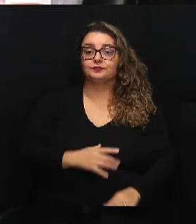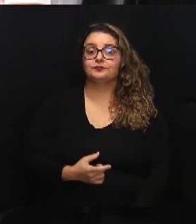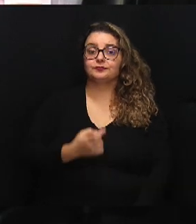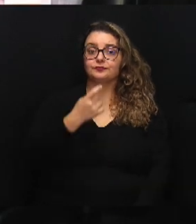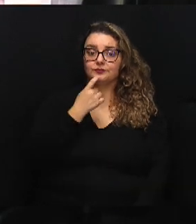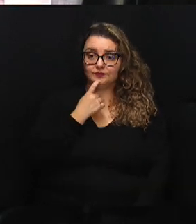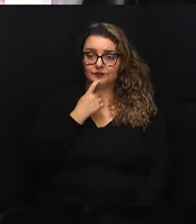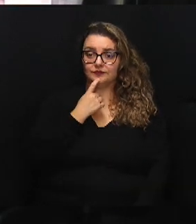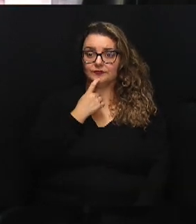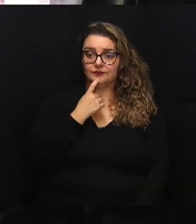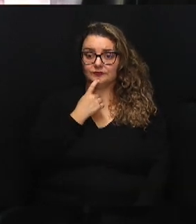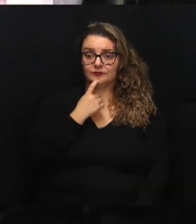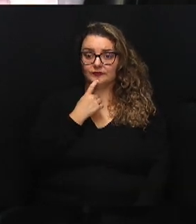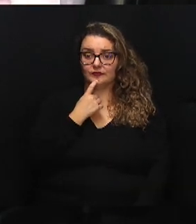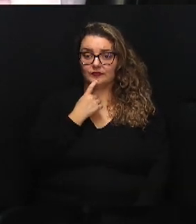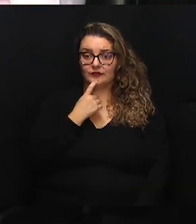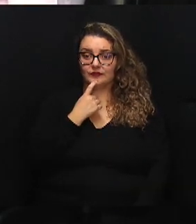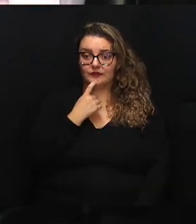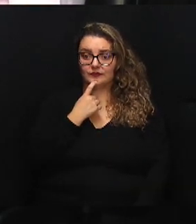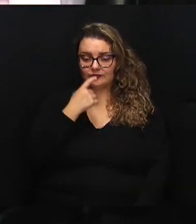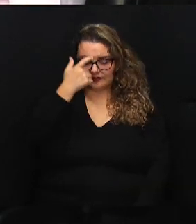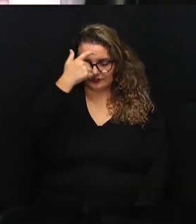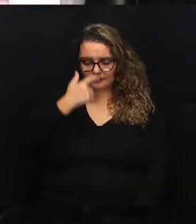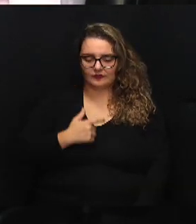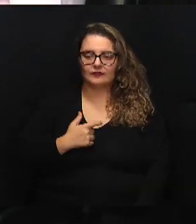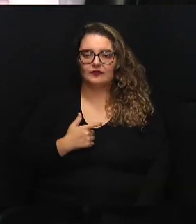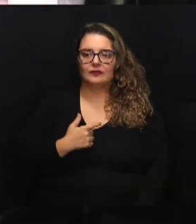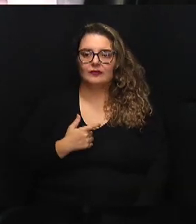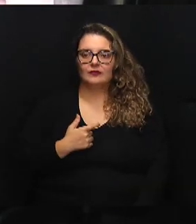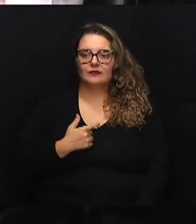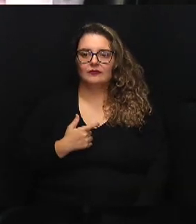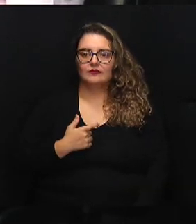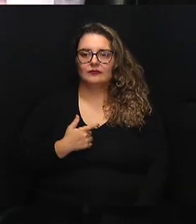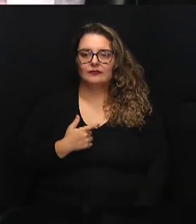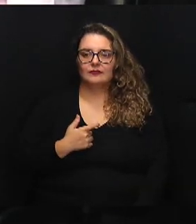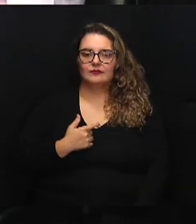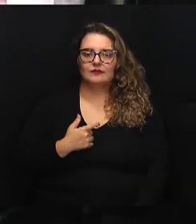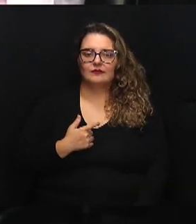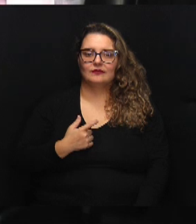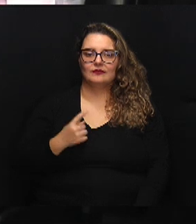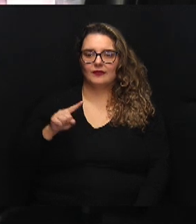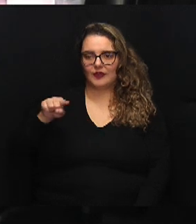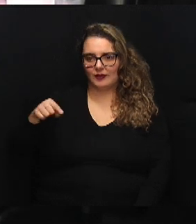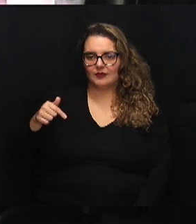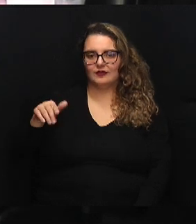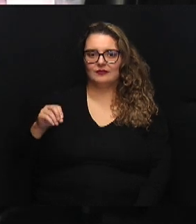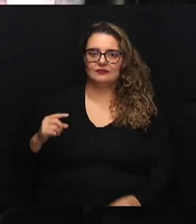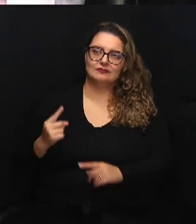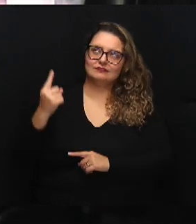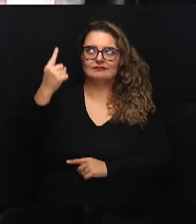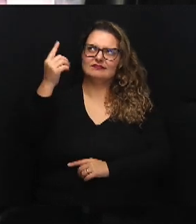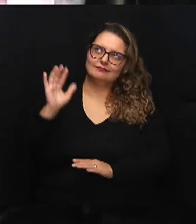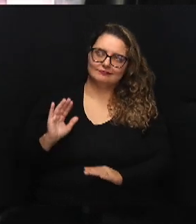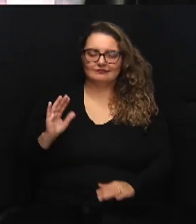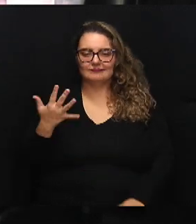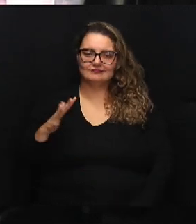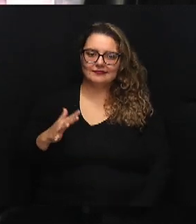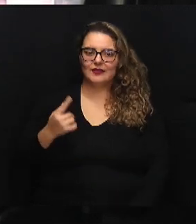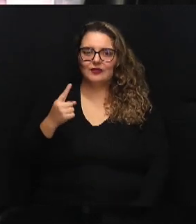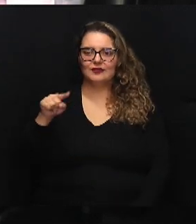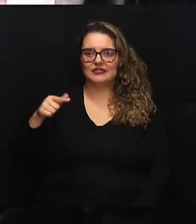Campinas. Eu sou alto, 1,70 m, não sou tão alto, mas 1,70